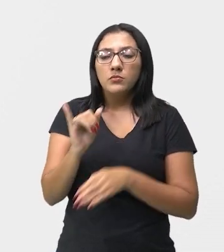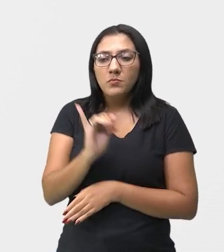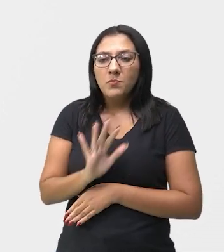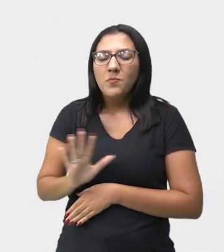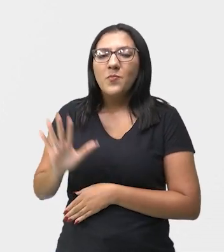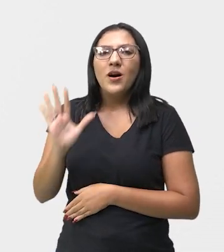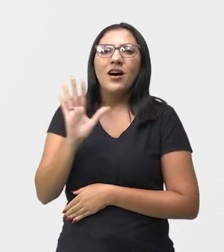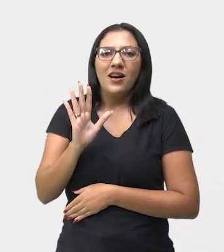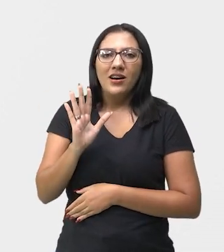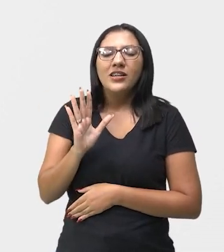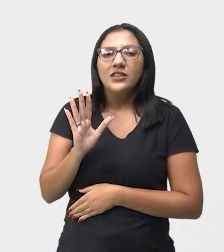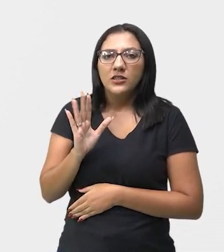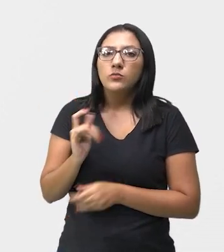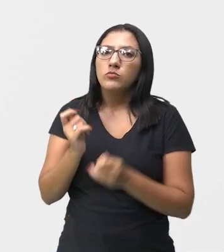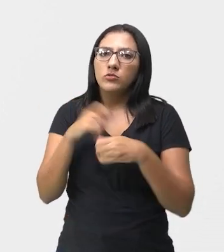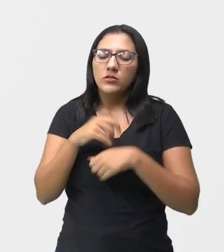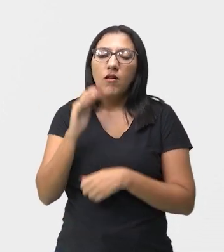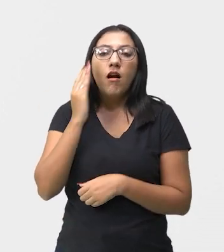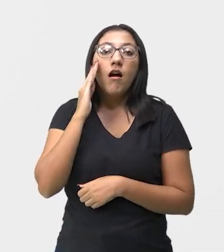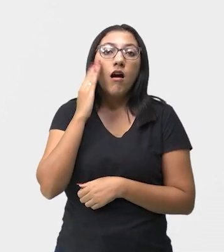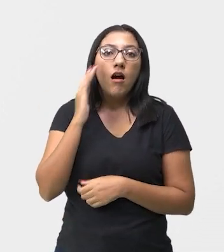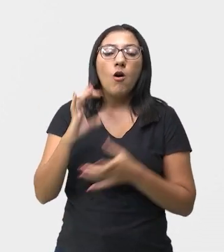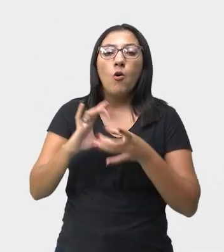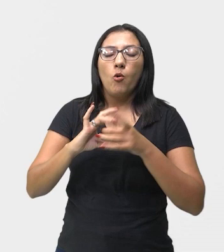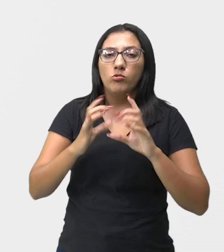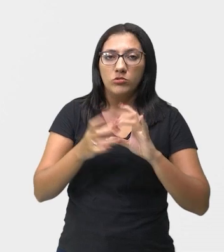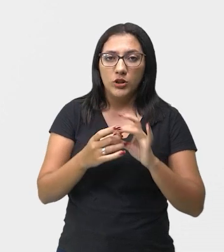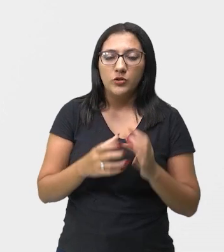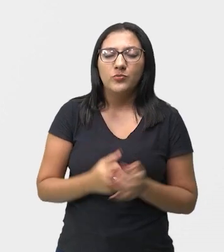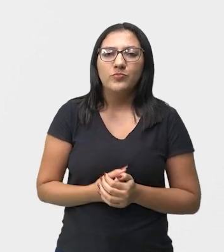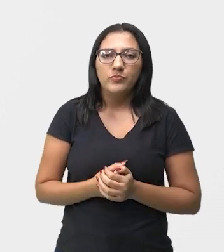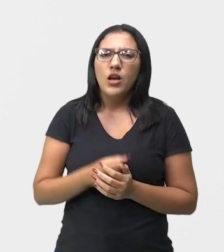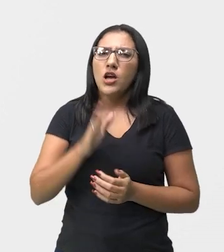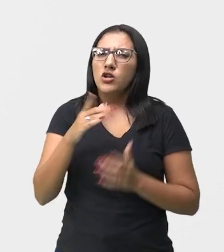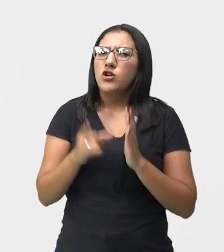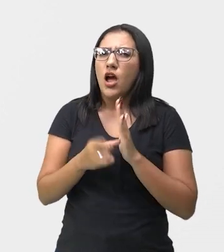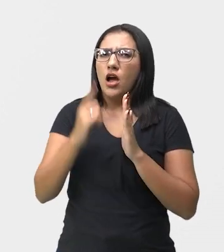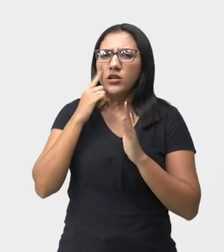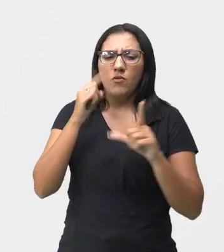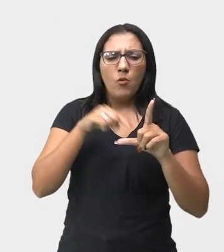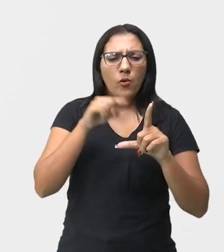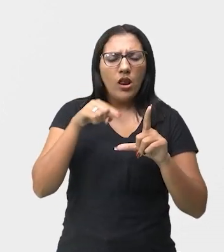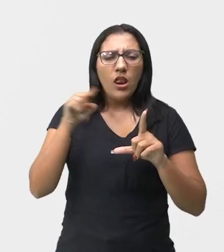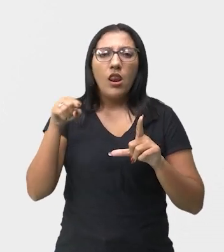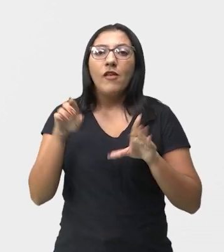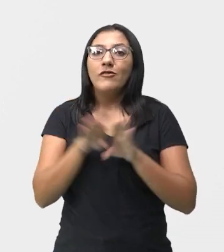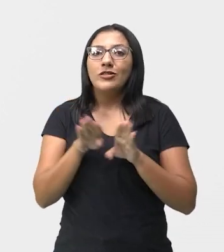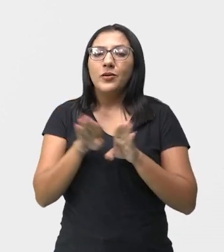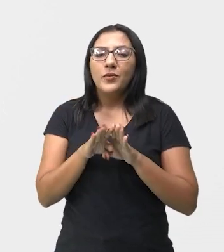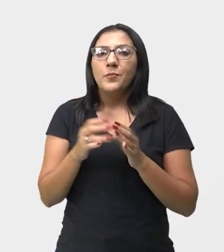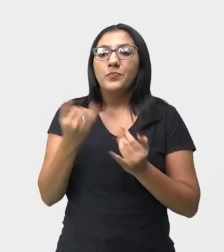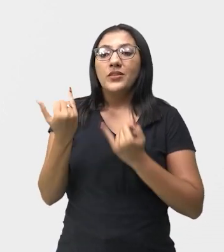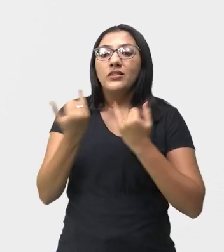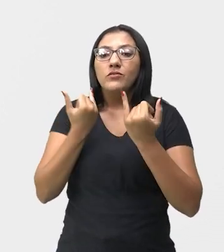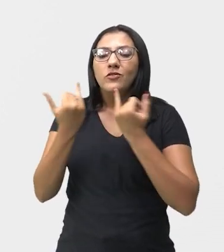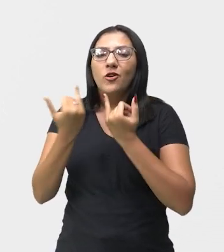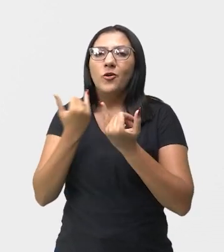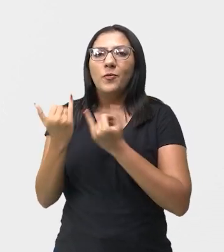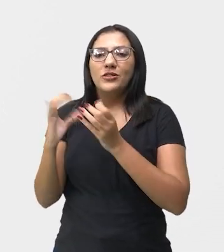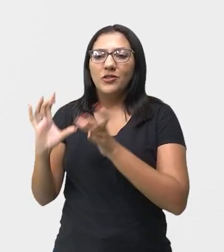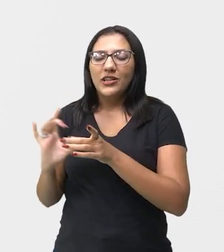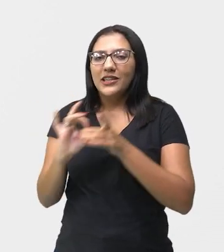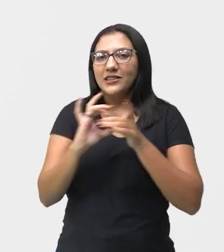verbal para que nós possamos interpretá-lo. Tanto os gráficos que a gente já observou, como os infográficos que a gente ainda